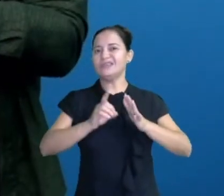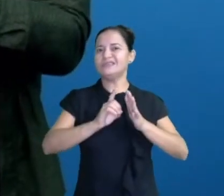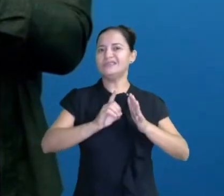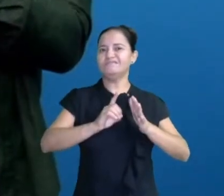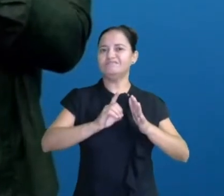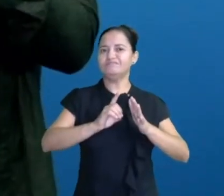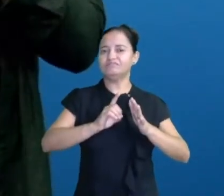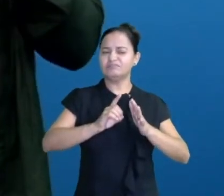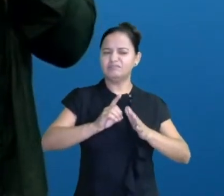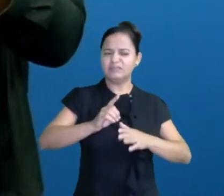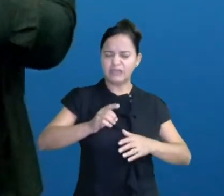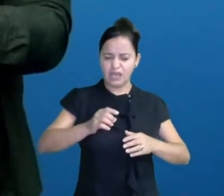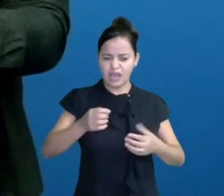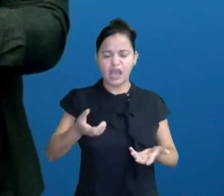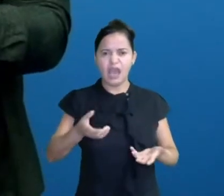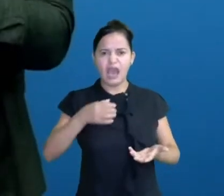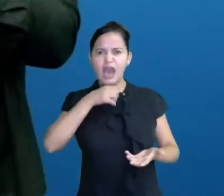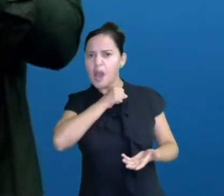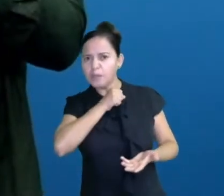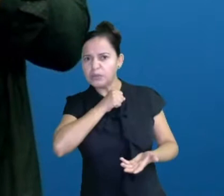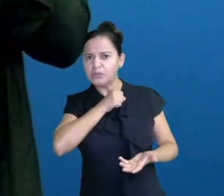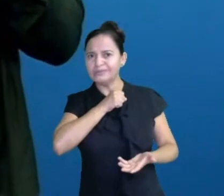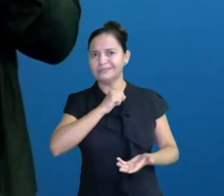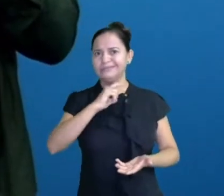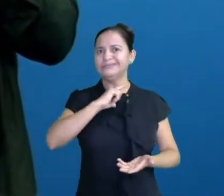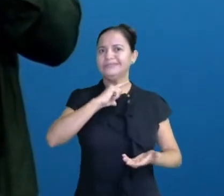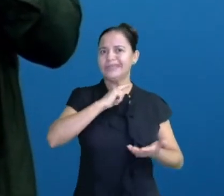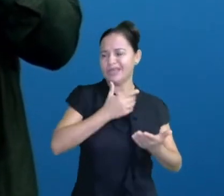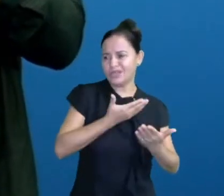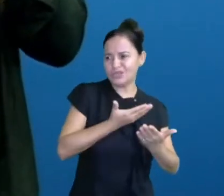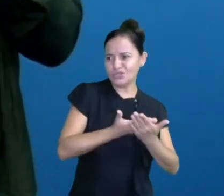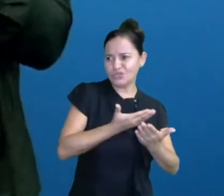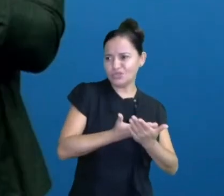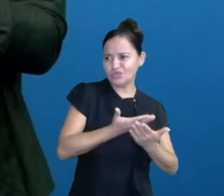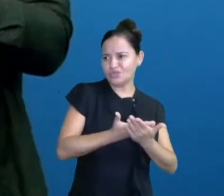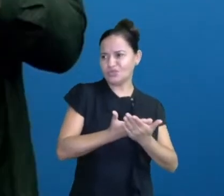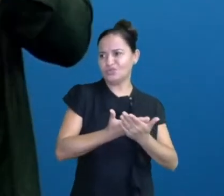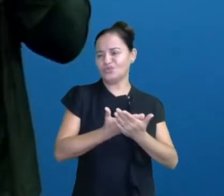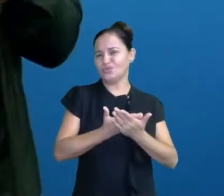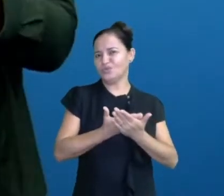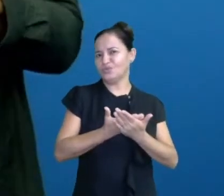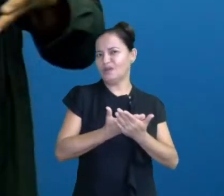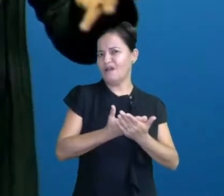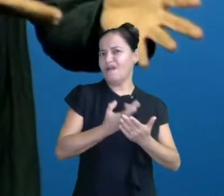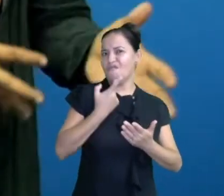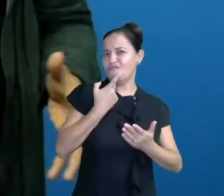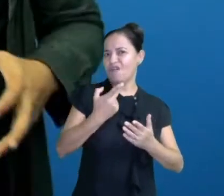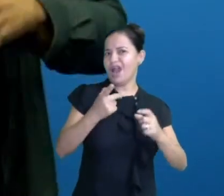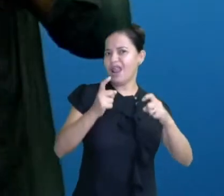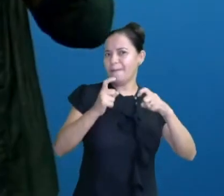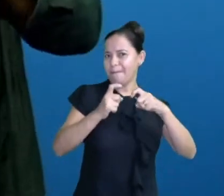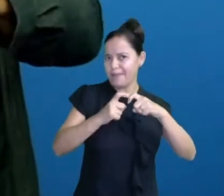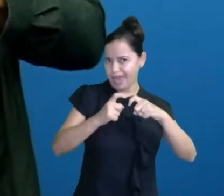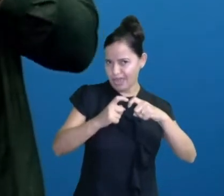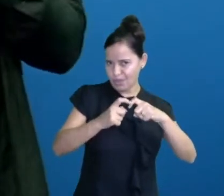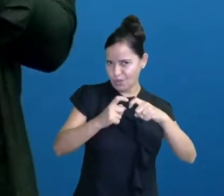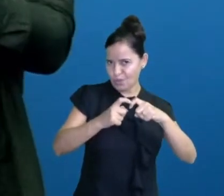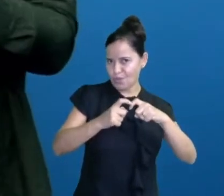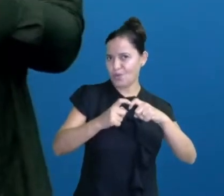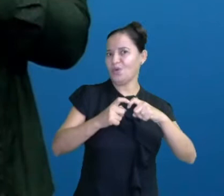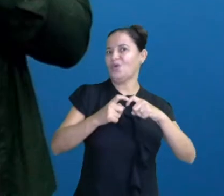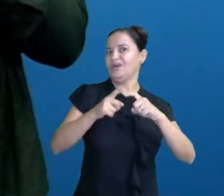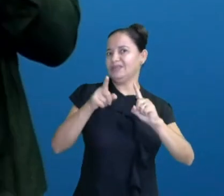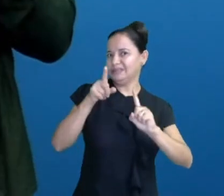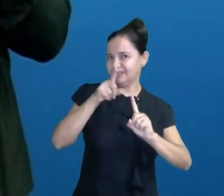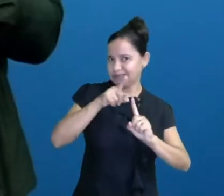estudos que, dependendo da situação, há a possibilidade de médicos especialistas, como endocrinologista ou outros tipos de